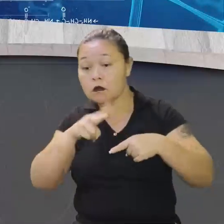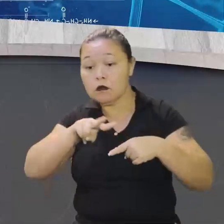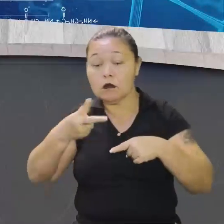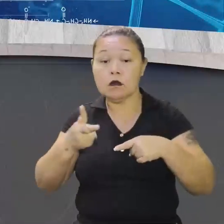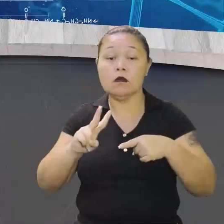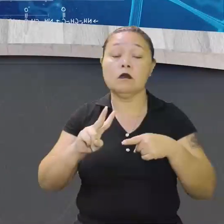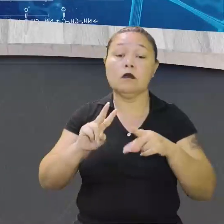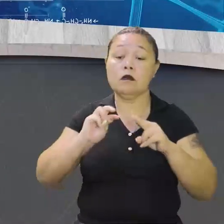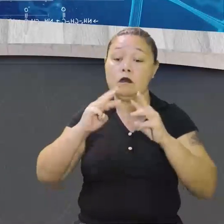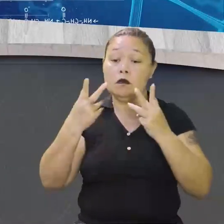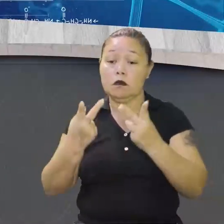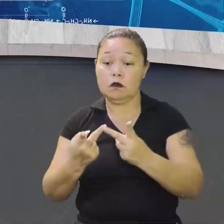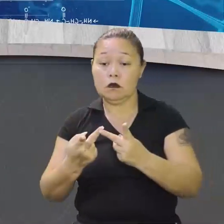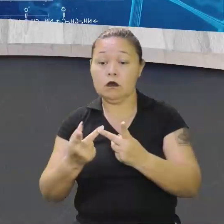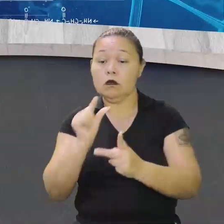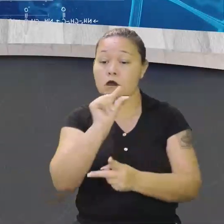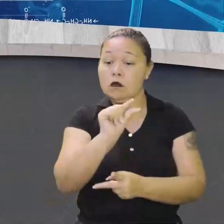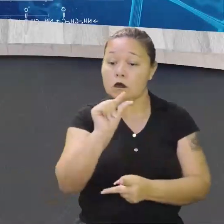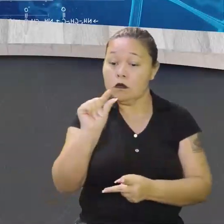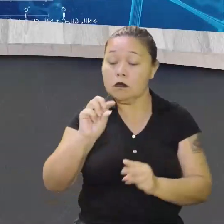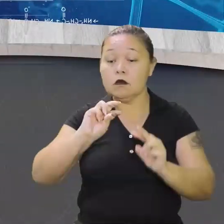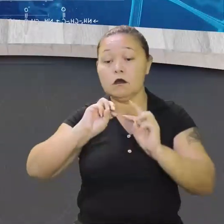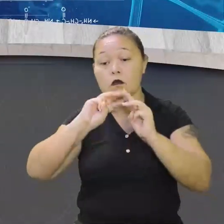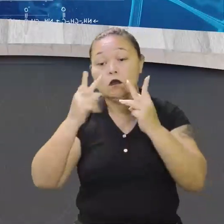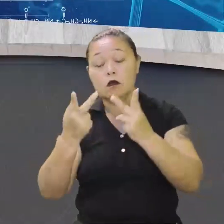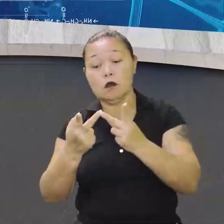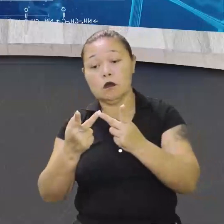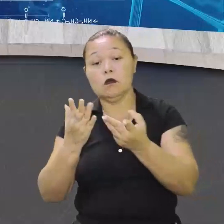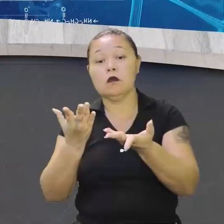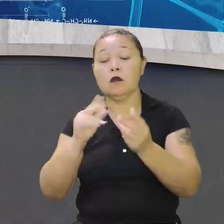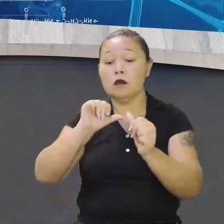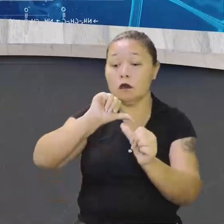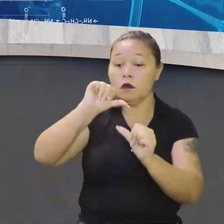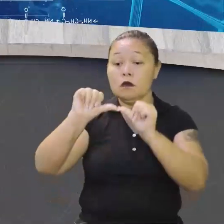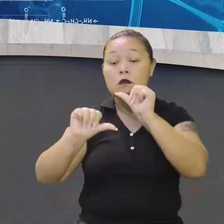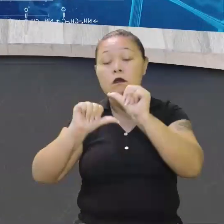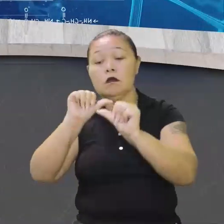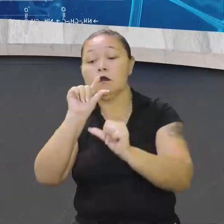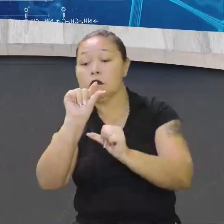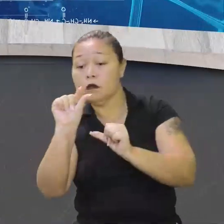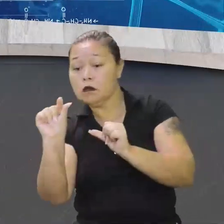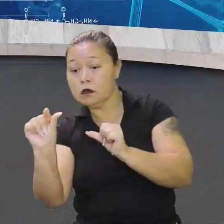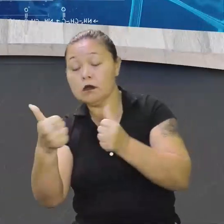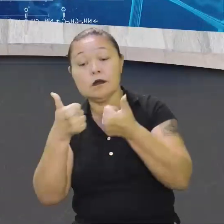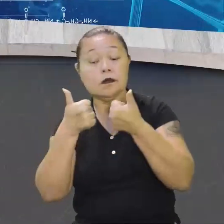envolvendo unidades de matéria e conversão de unidade de matéria.